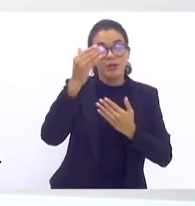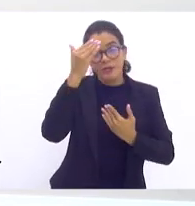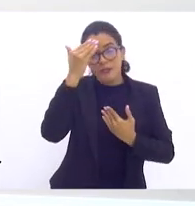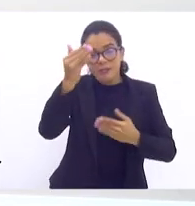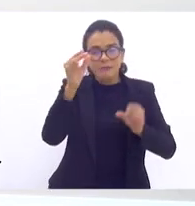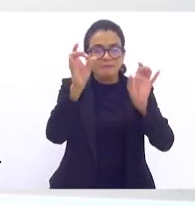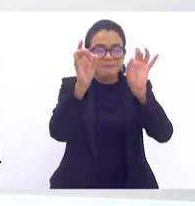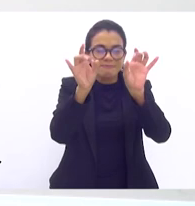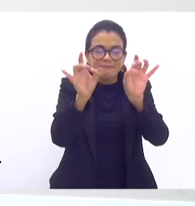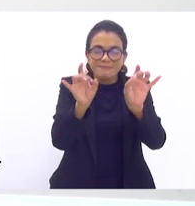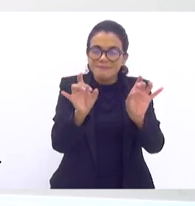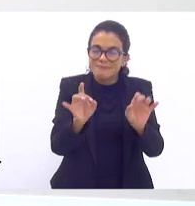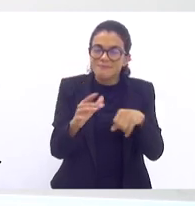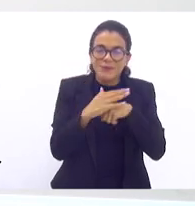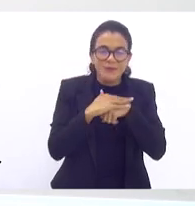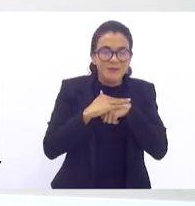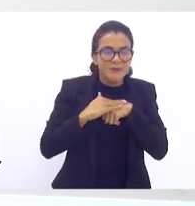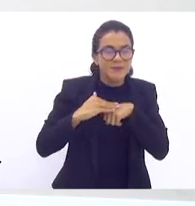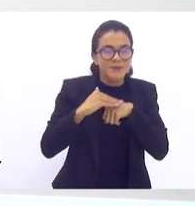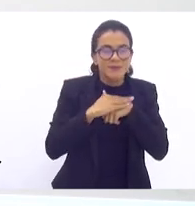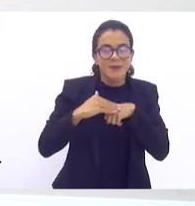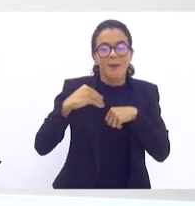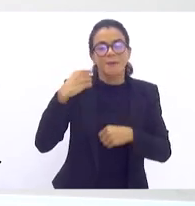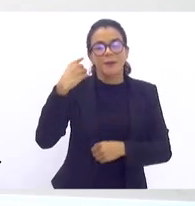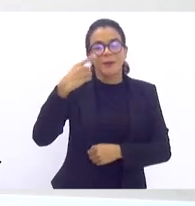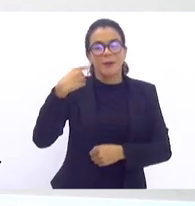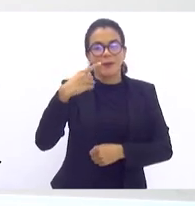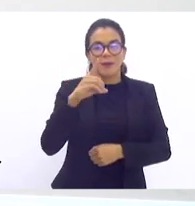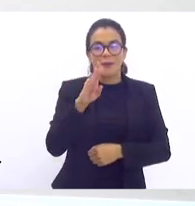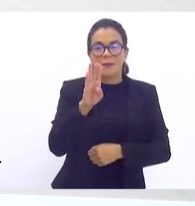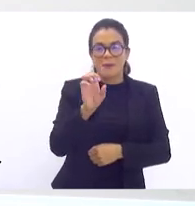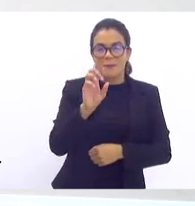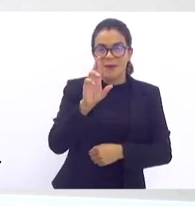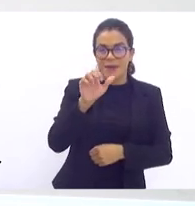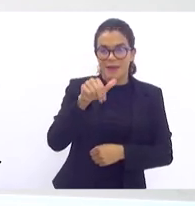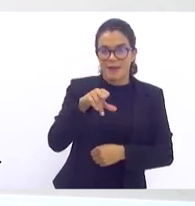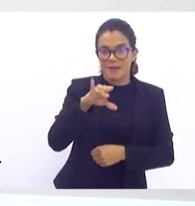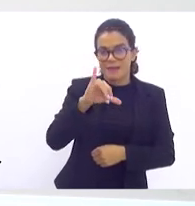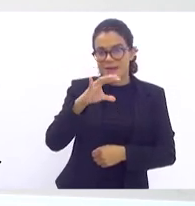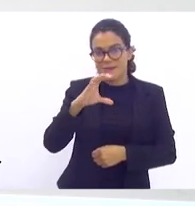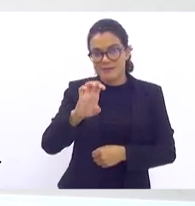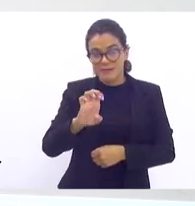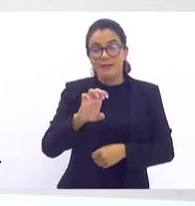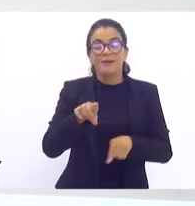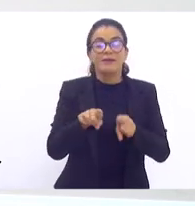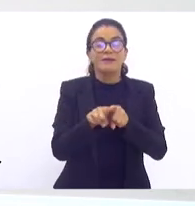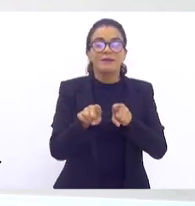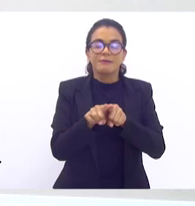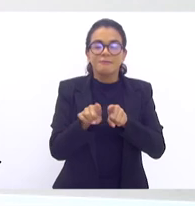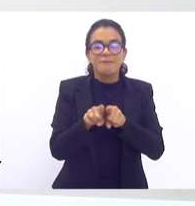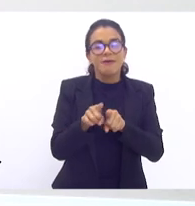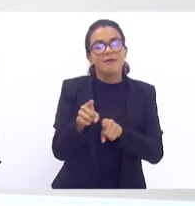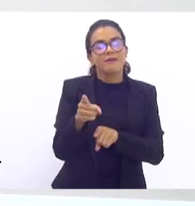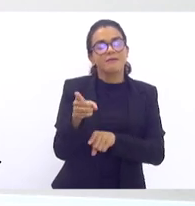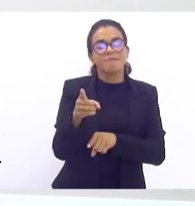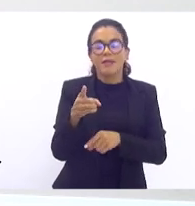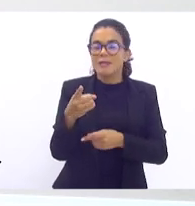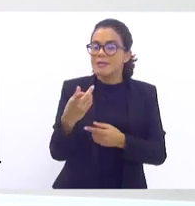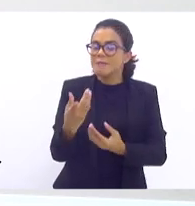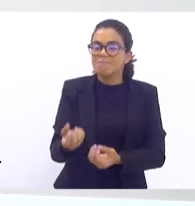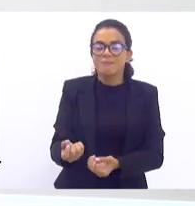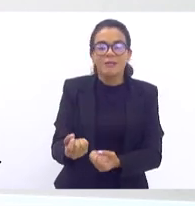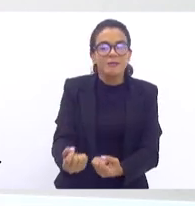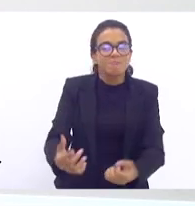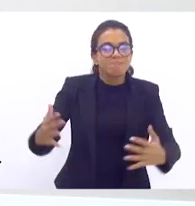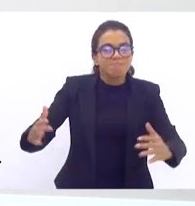muito especial a doutora Berenice ao Marcos Mofarrej que foram inclusive que me inspiraram